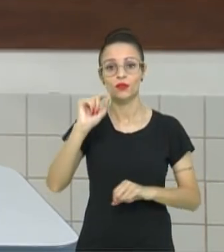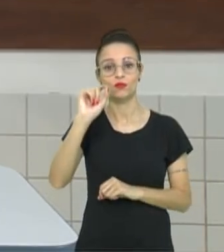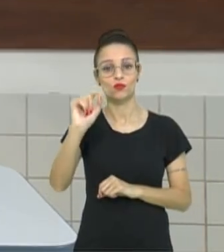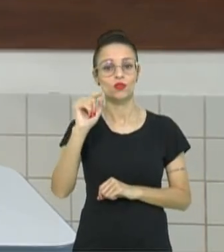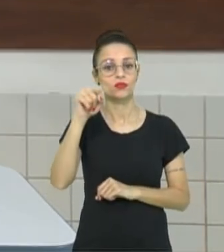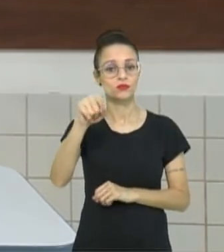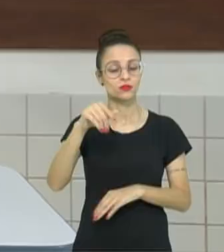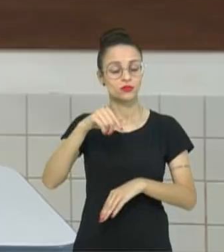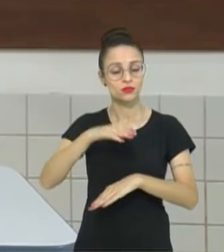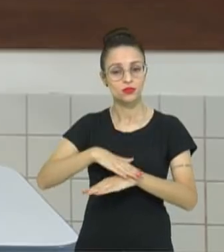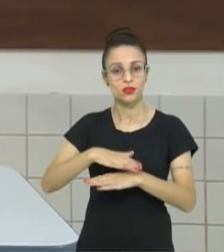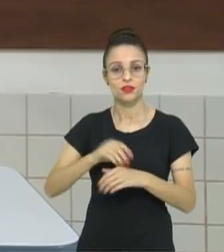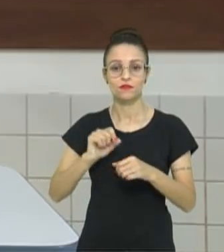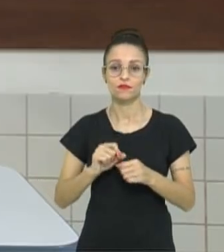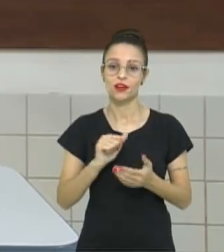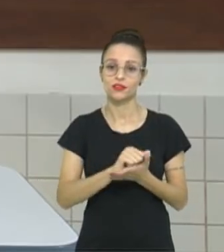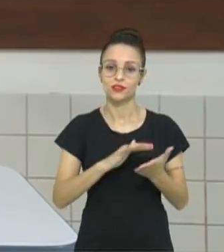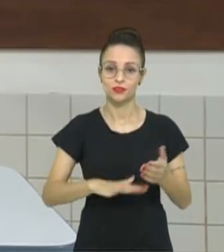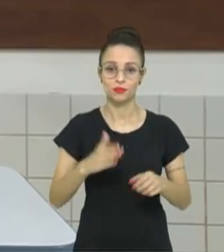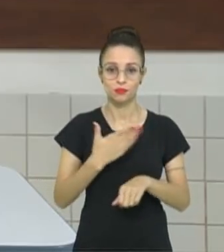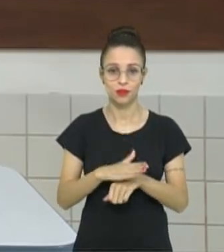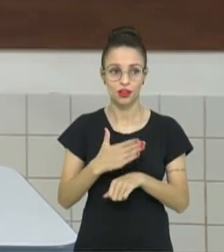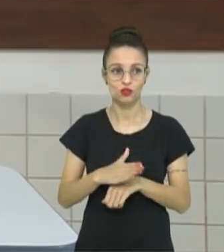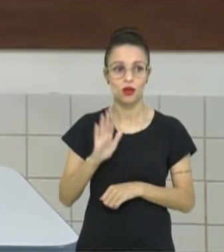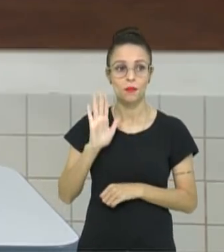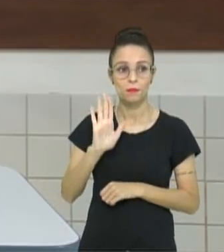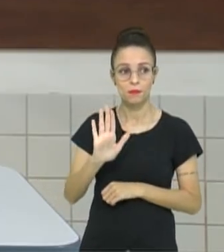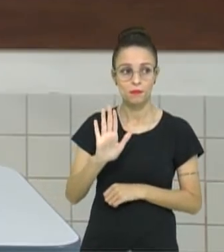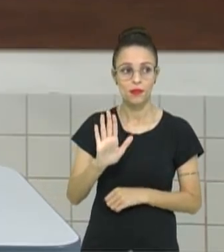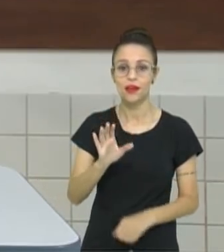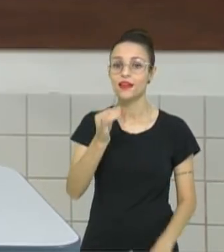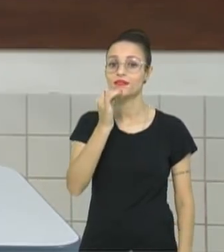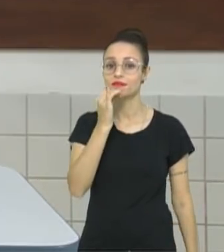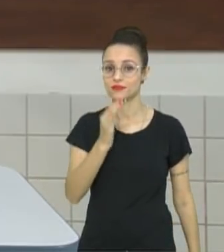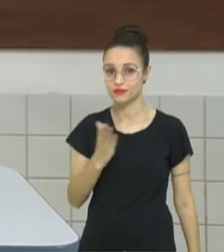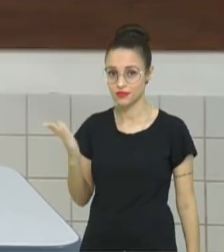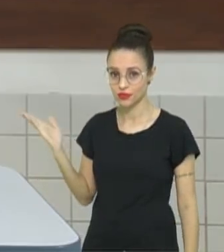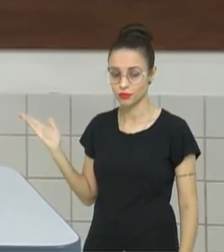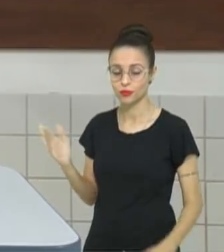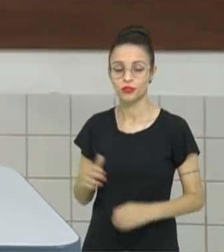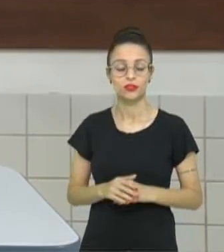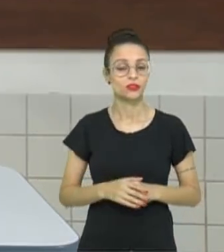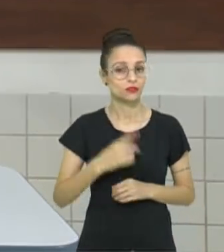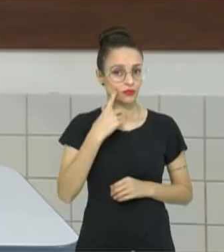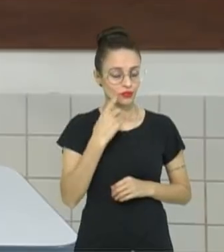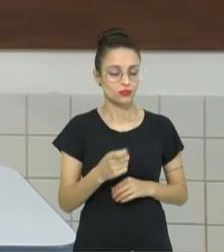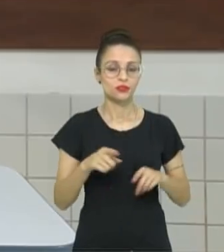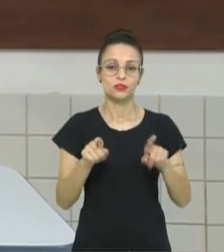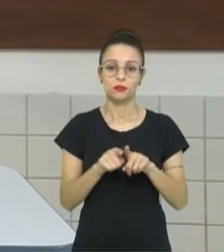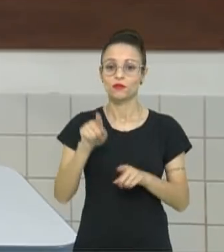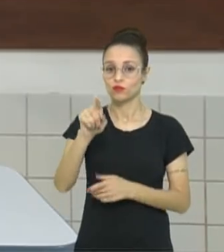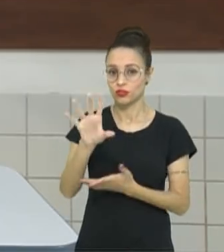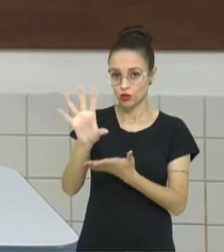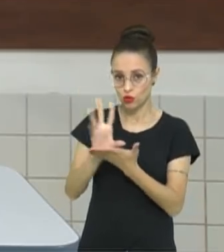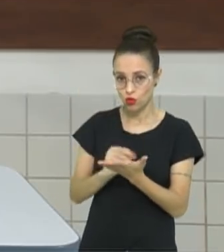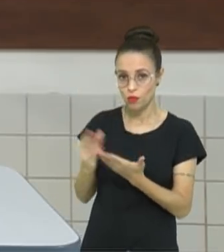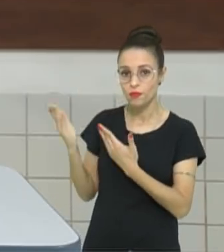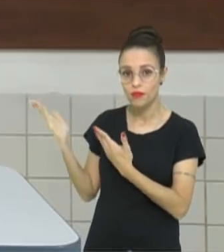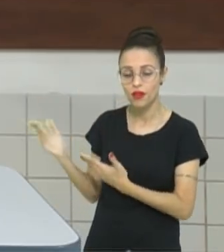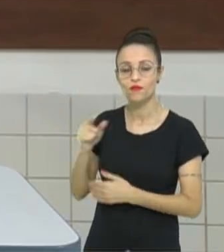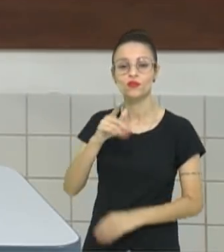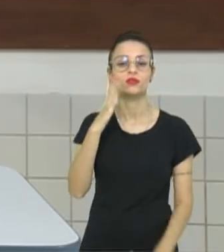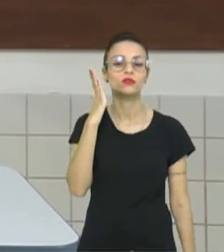vai fazer o exercício prático aí na sua casa, mas esse aqui fica como exemplo. Daí é interessante também você copiar ele para